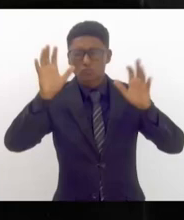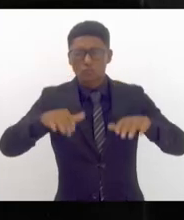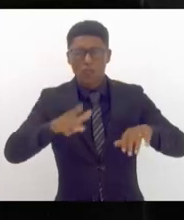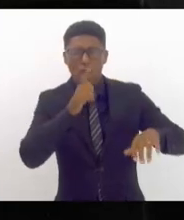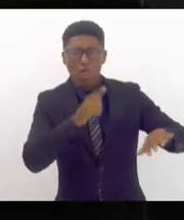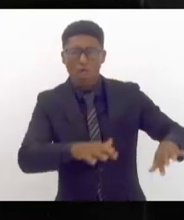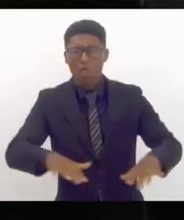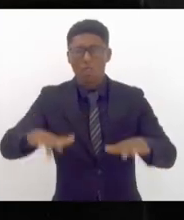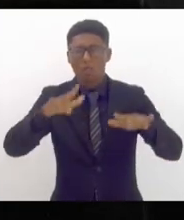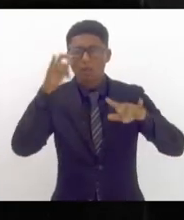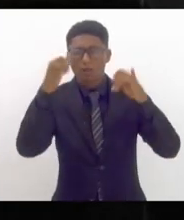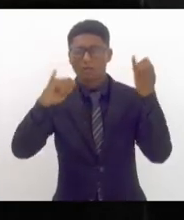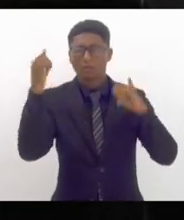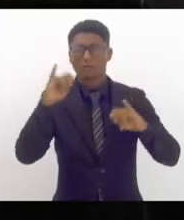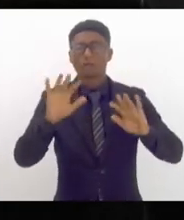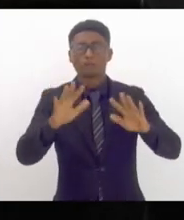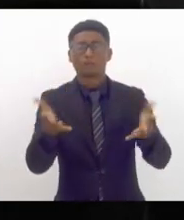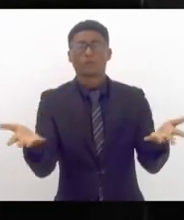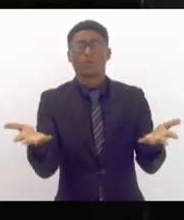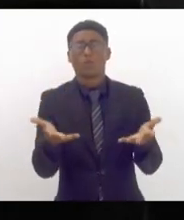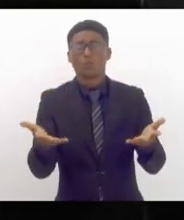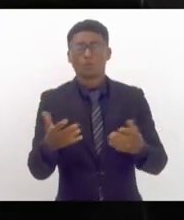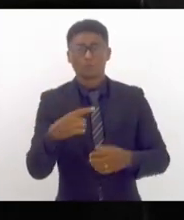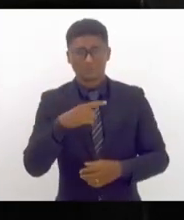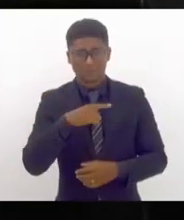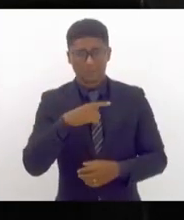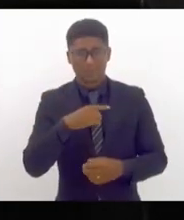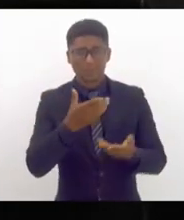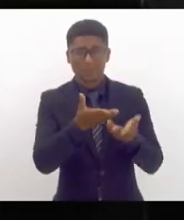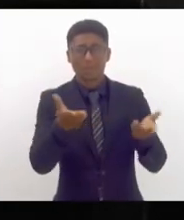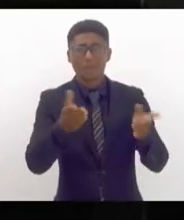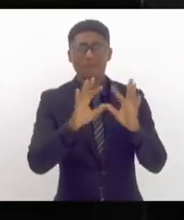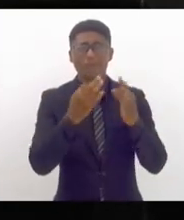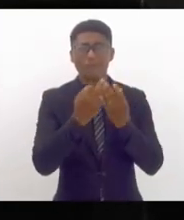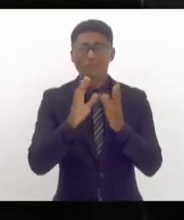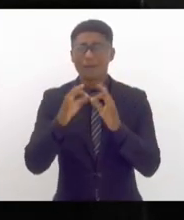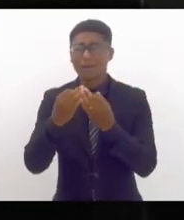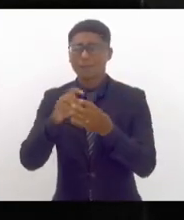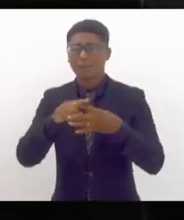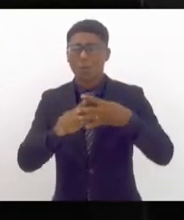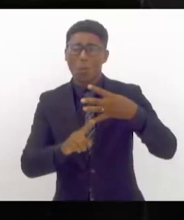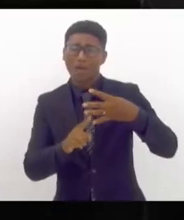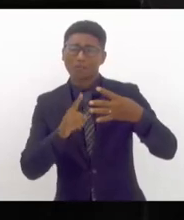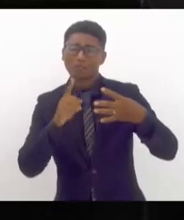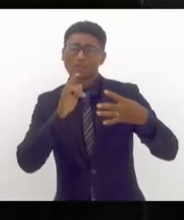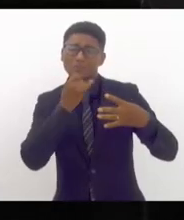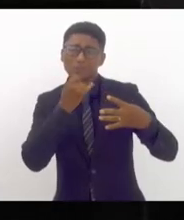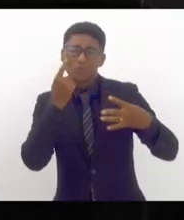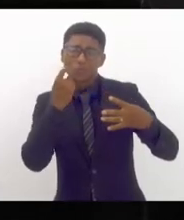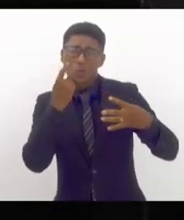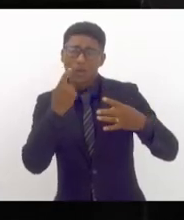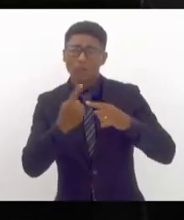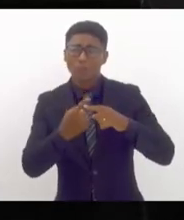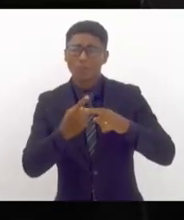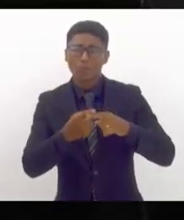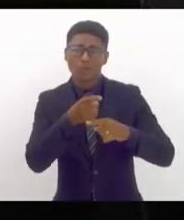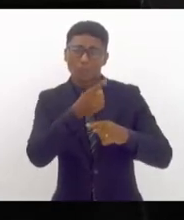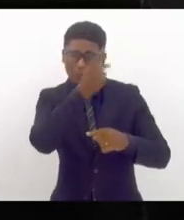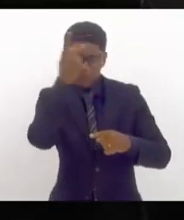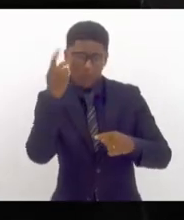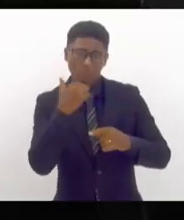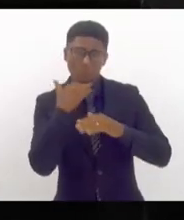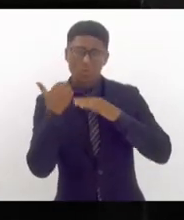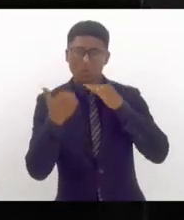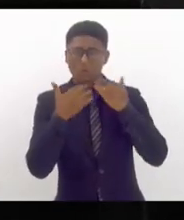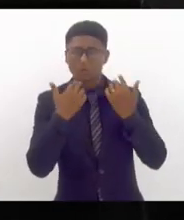4 famílias chorando a morte dos seus entes queridos. Não teríamos hoje tantos prejuízos causados,